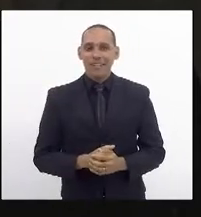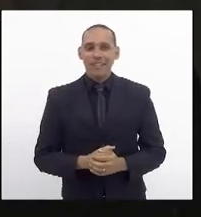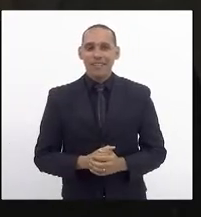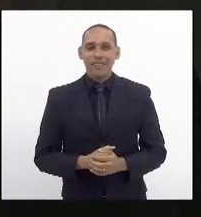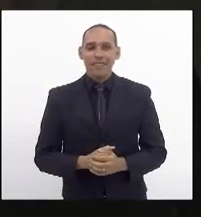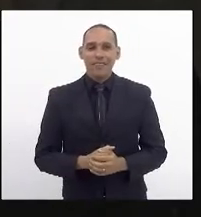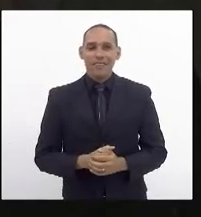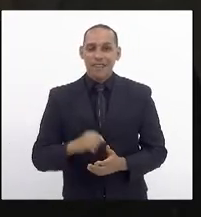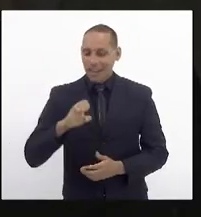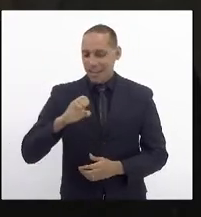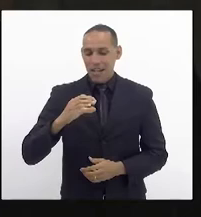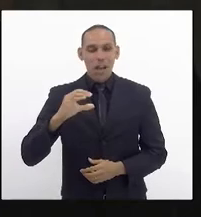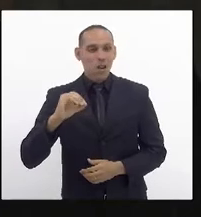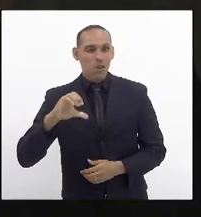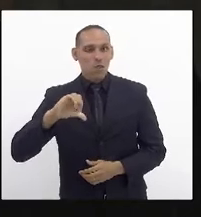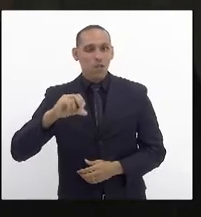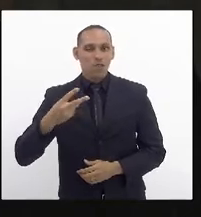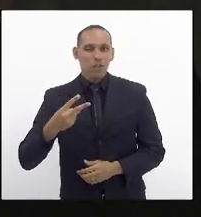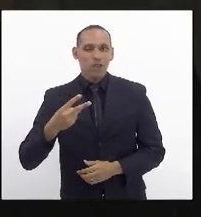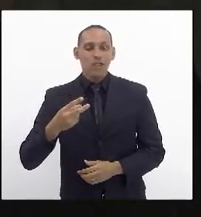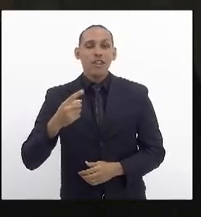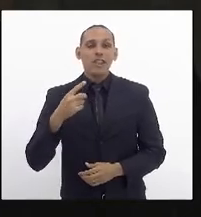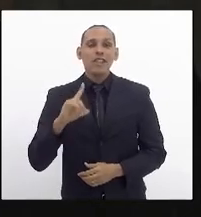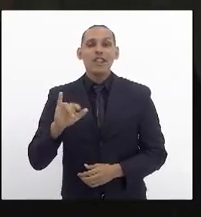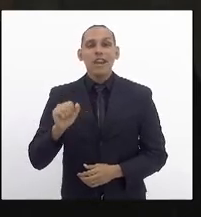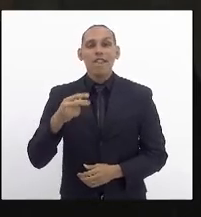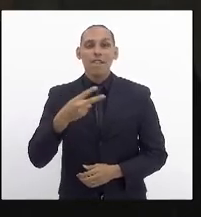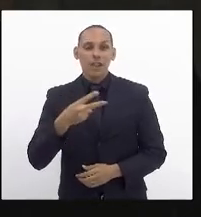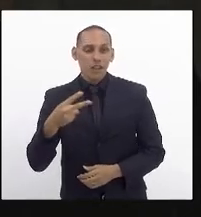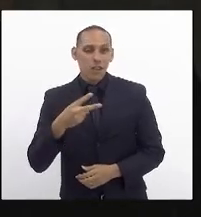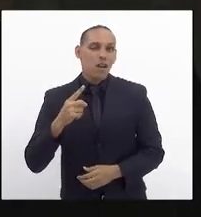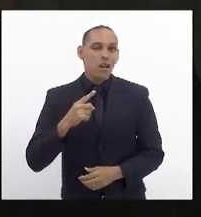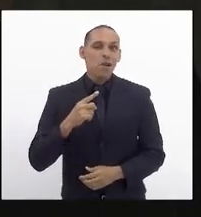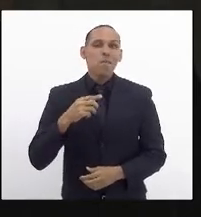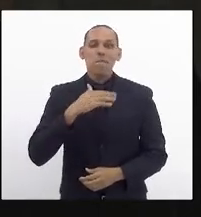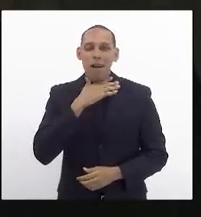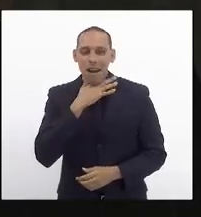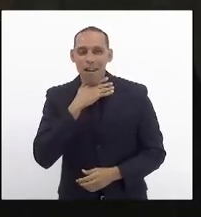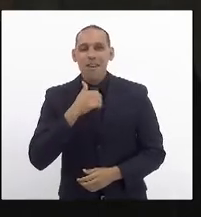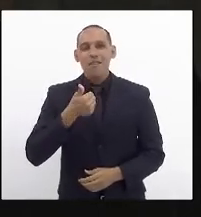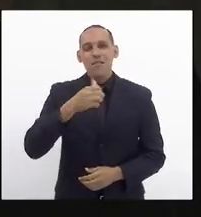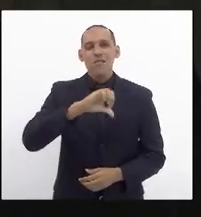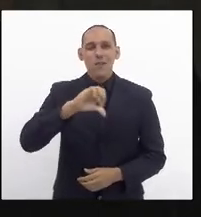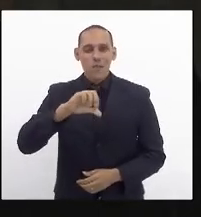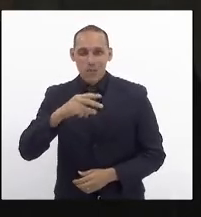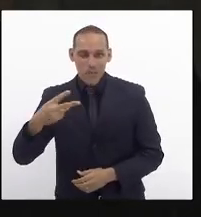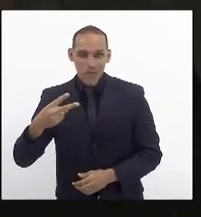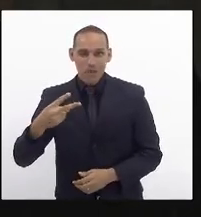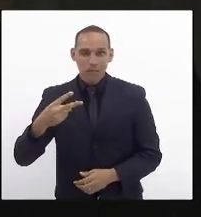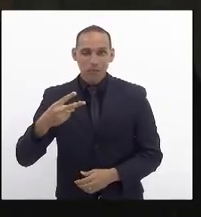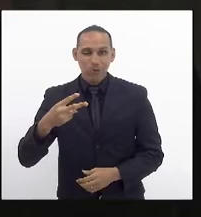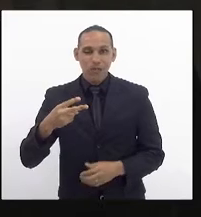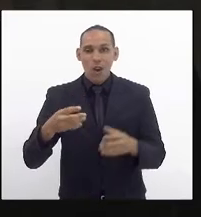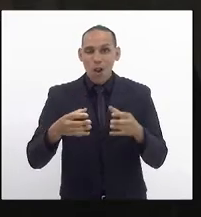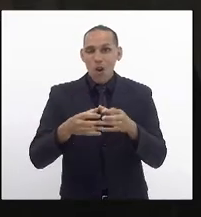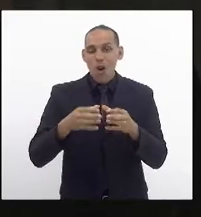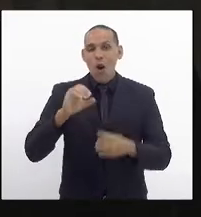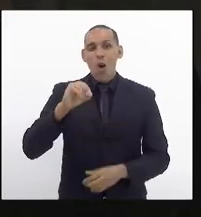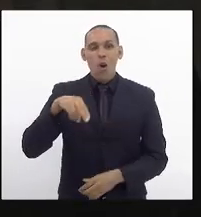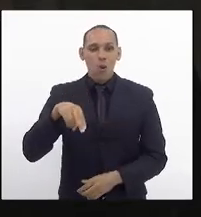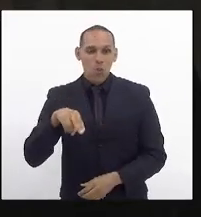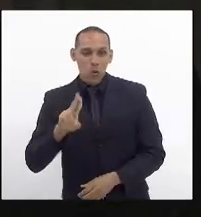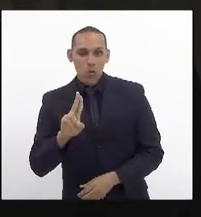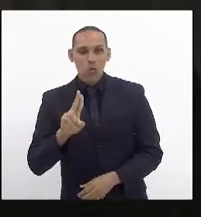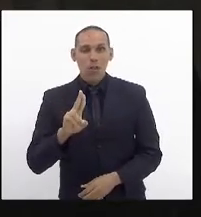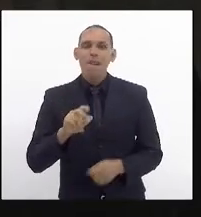na eco-92 do dia 22 de março de 1992 a ONU além de instituir esse Dia Mundial da